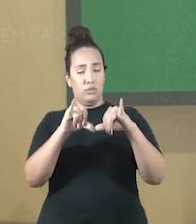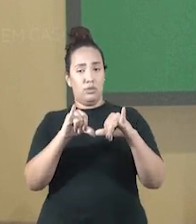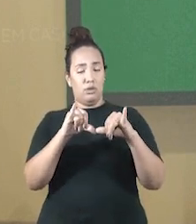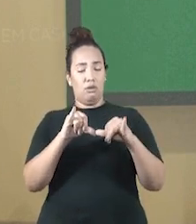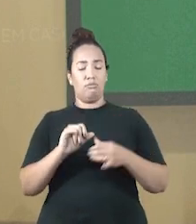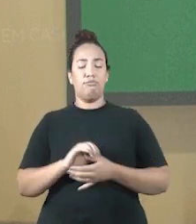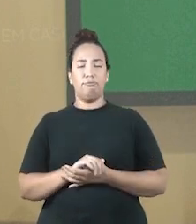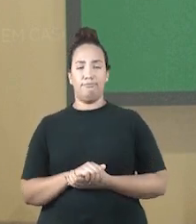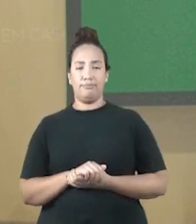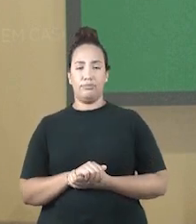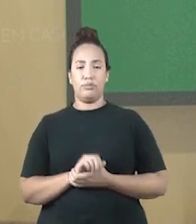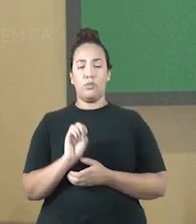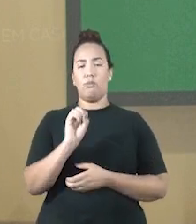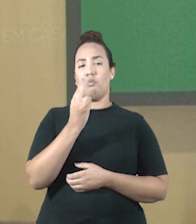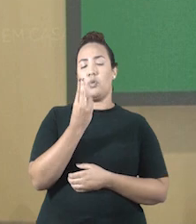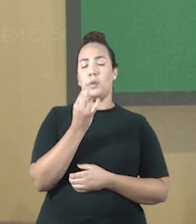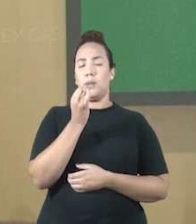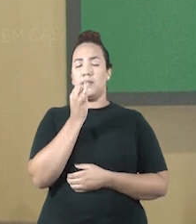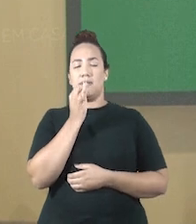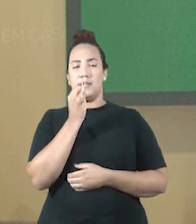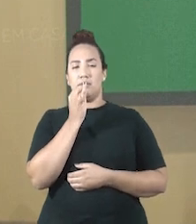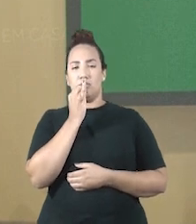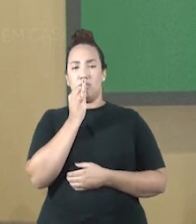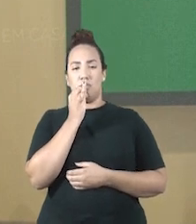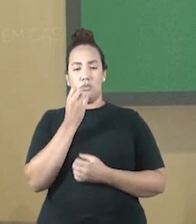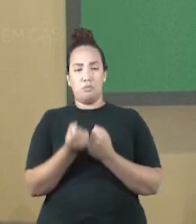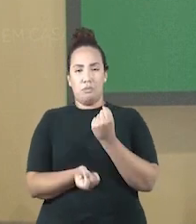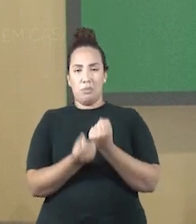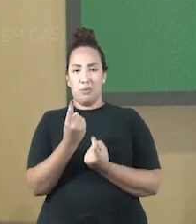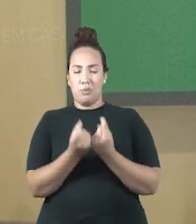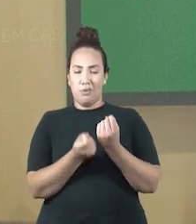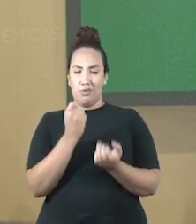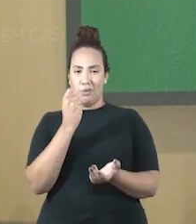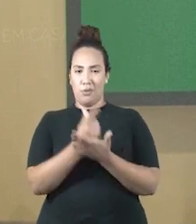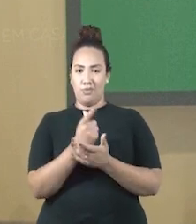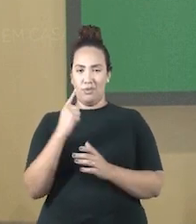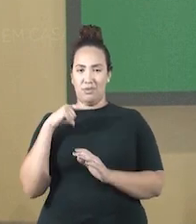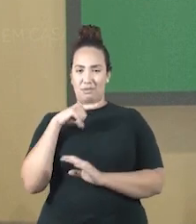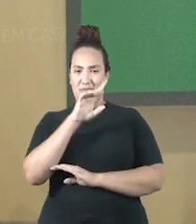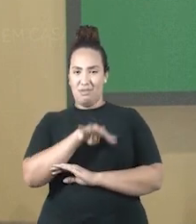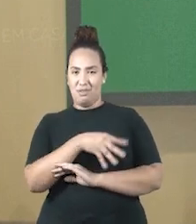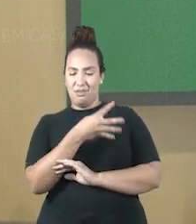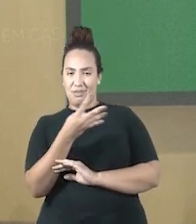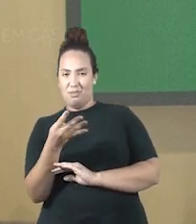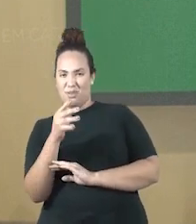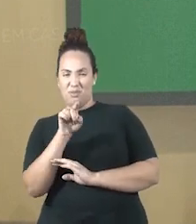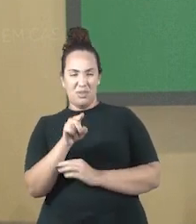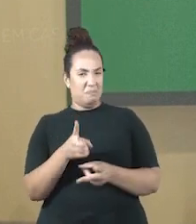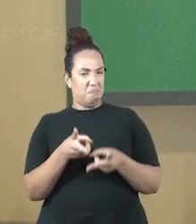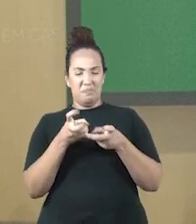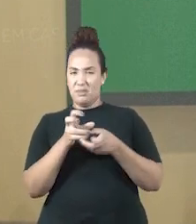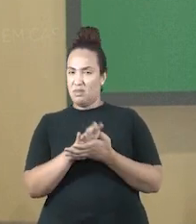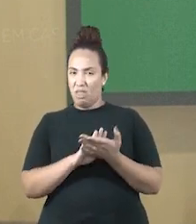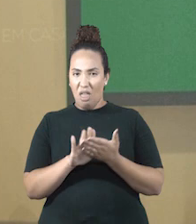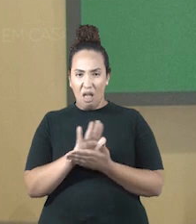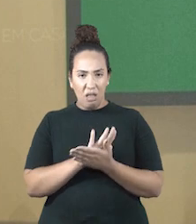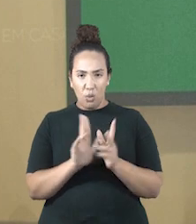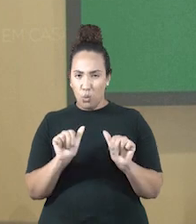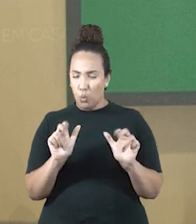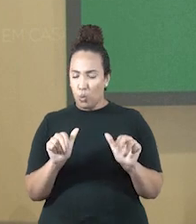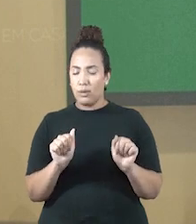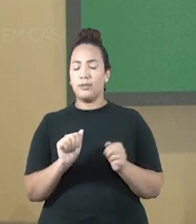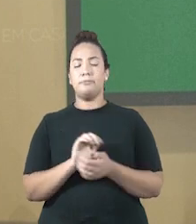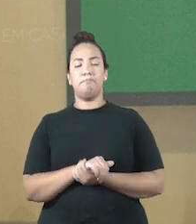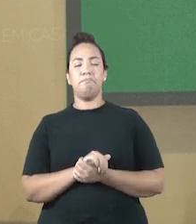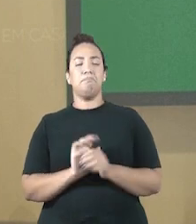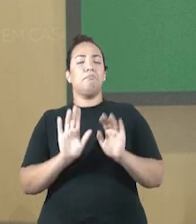exemplo? Ou ainda no pacote de salgadinho ou pipoca que você comprou? Nunca prestou atenção nisso?